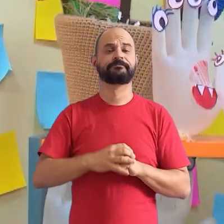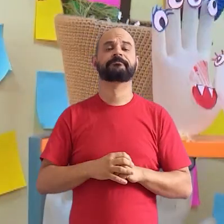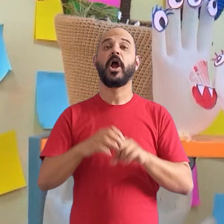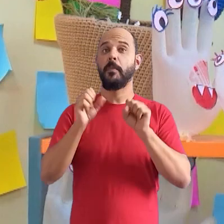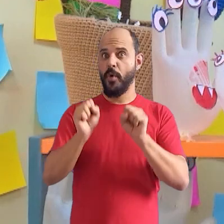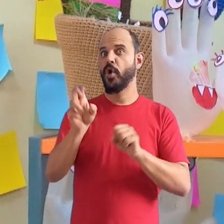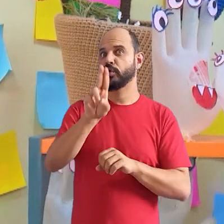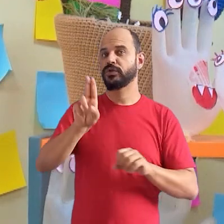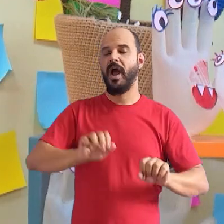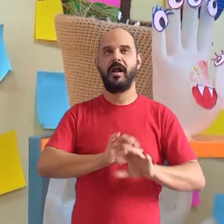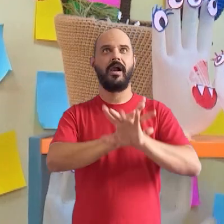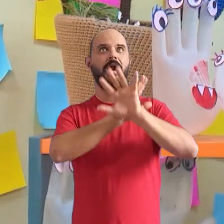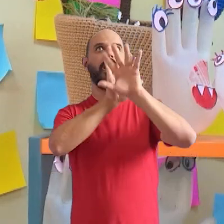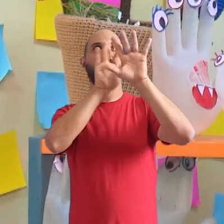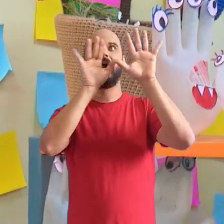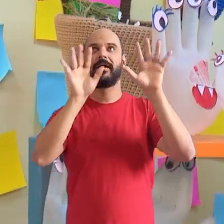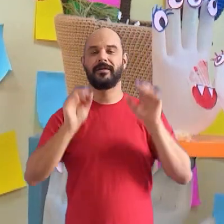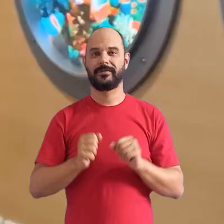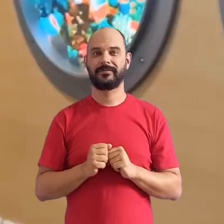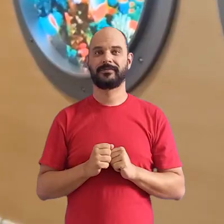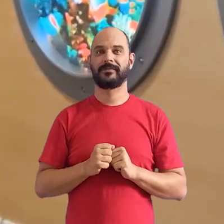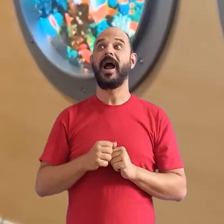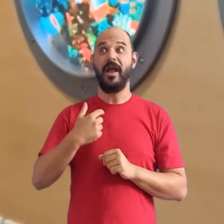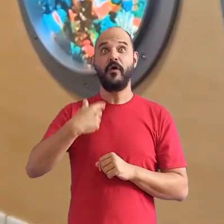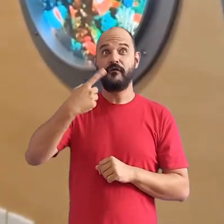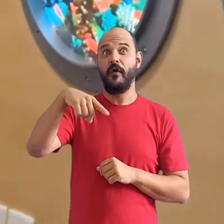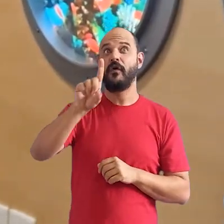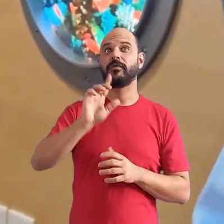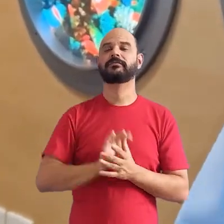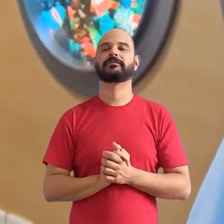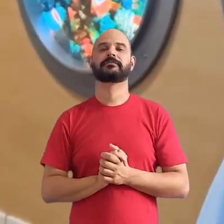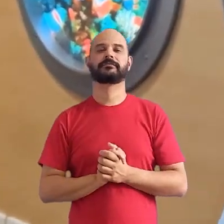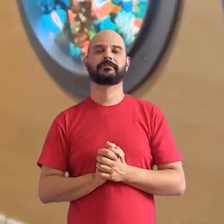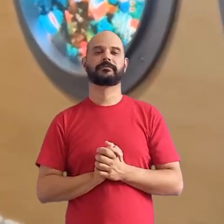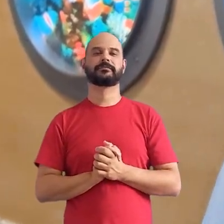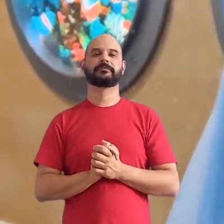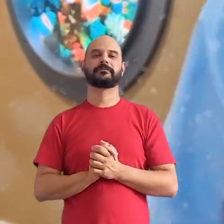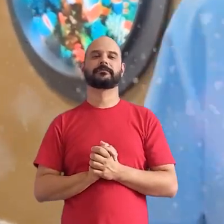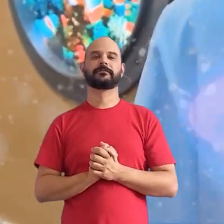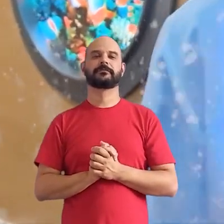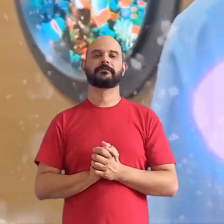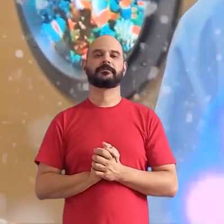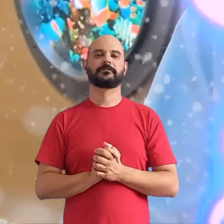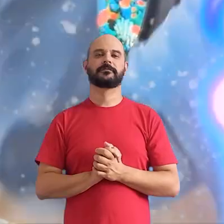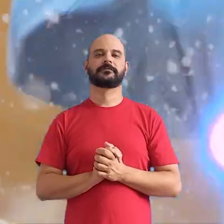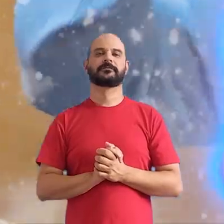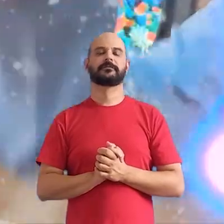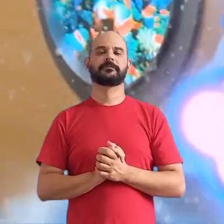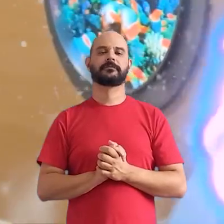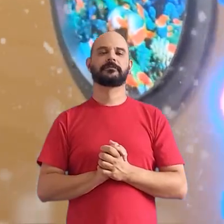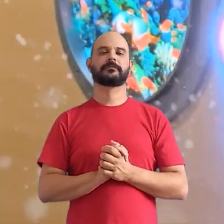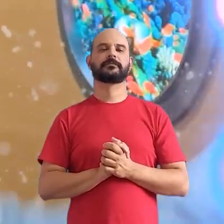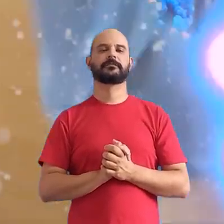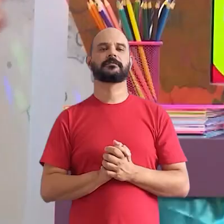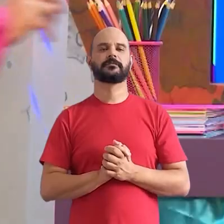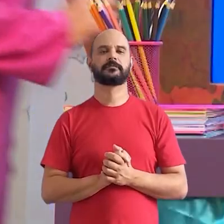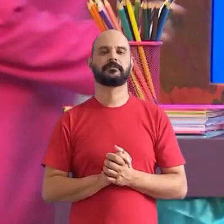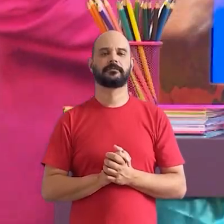Ah, pode usar a nossa rede de magia. Ok, tô indo para aí então, tá?